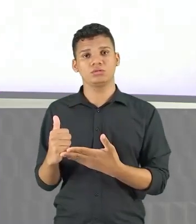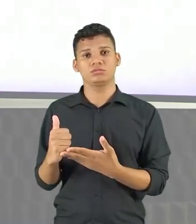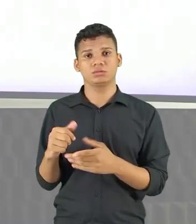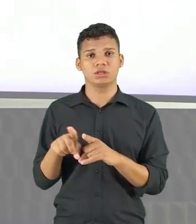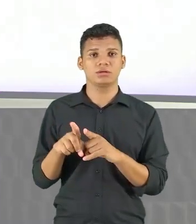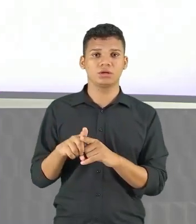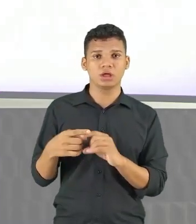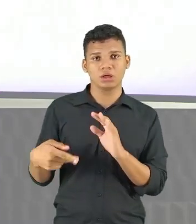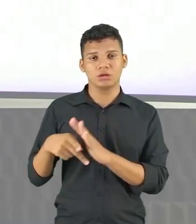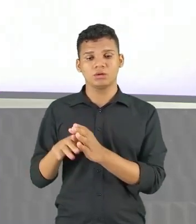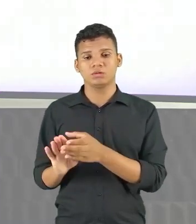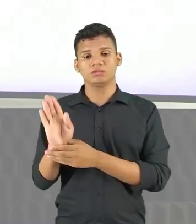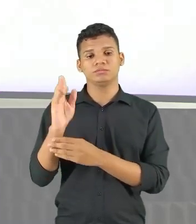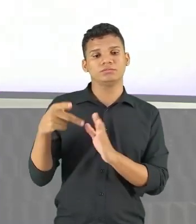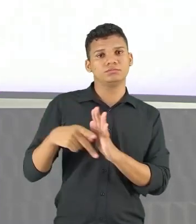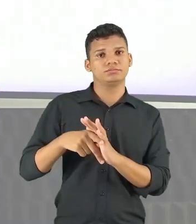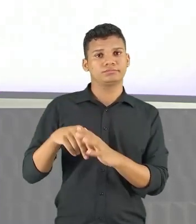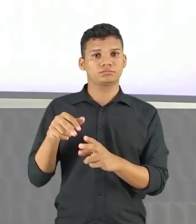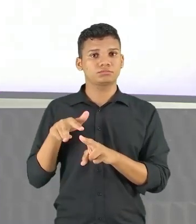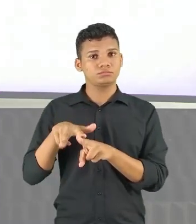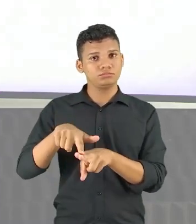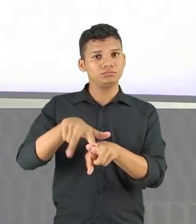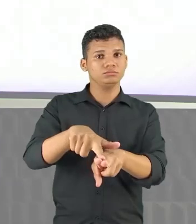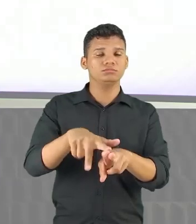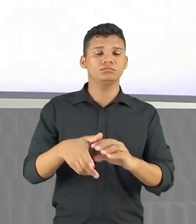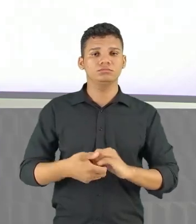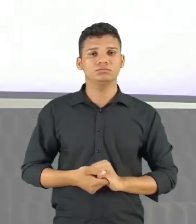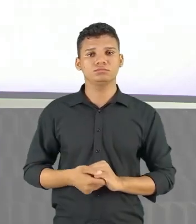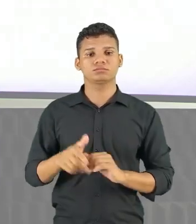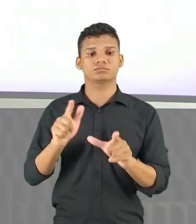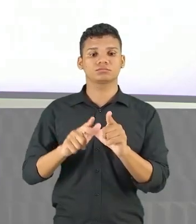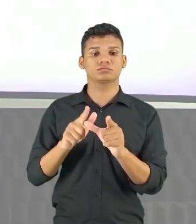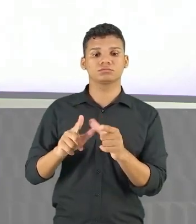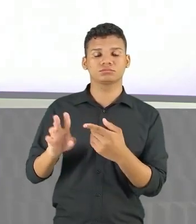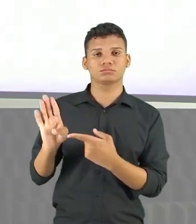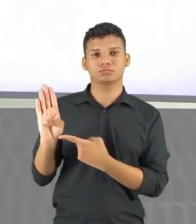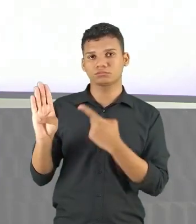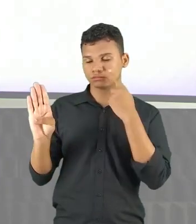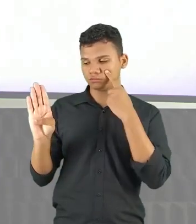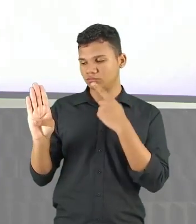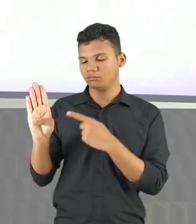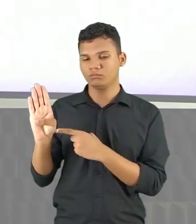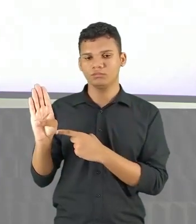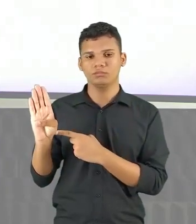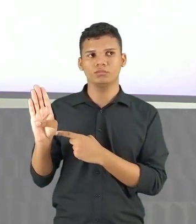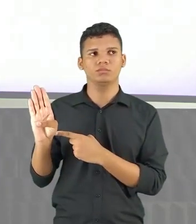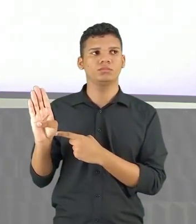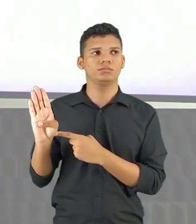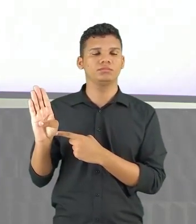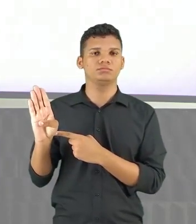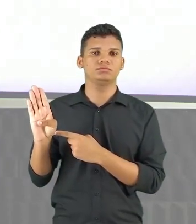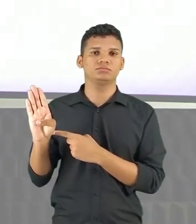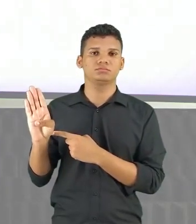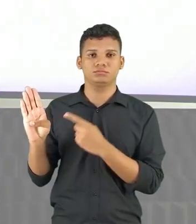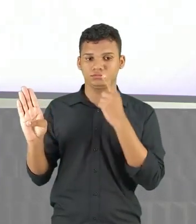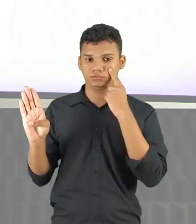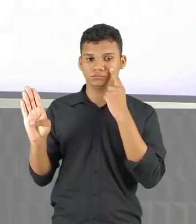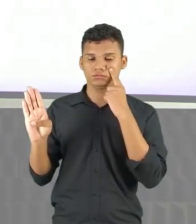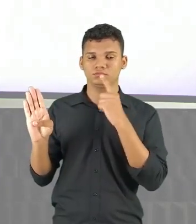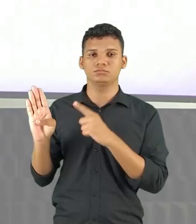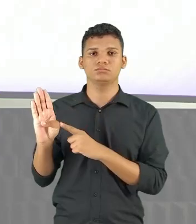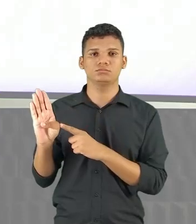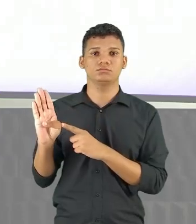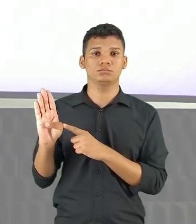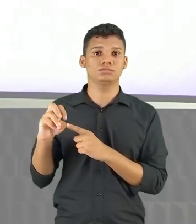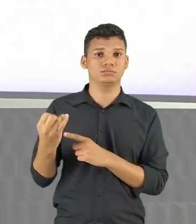a democratização do skate. Letra B. Esses fatores, eles evidenciaram as demandas comerciais dos skatistas?